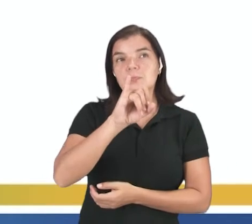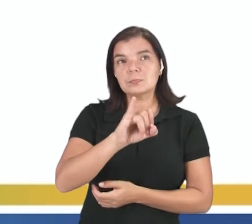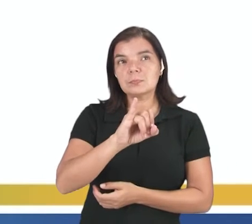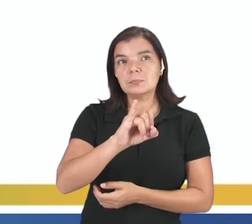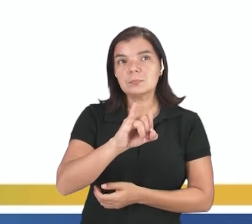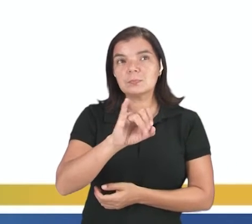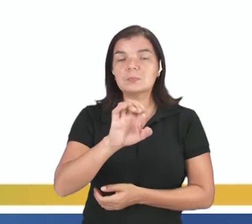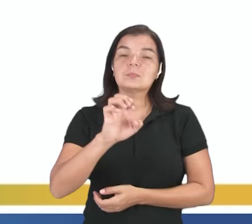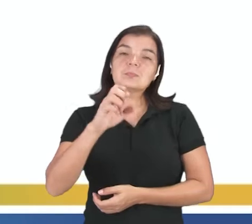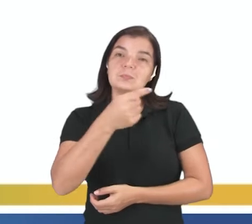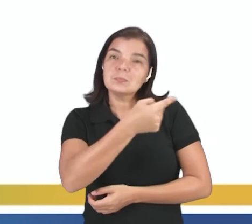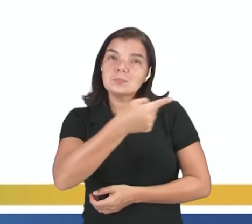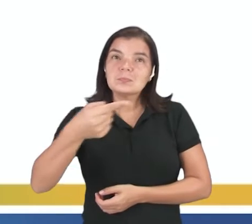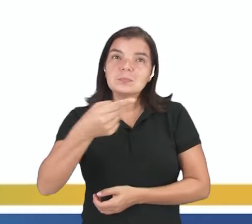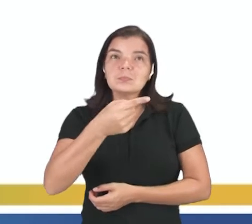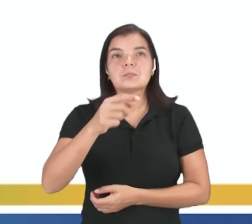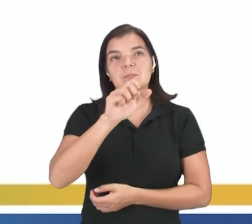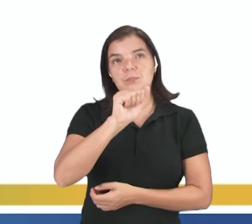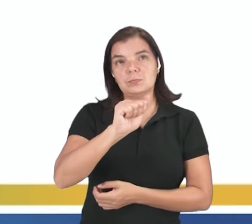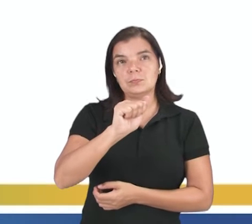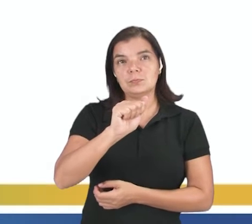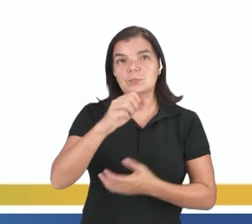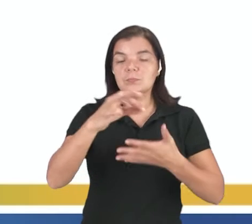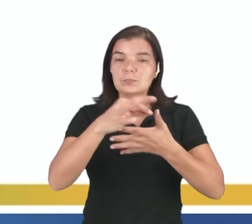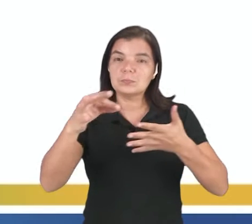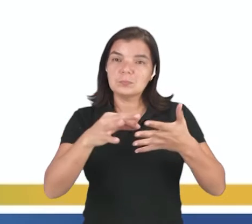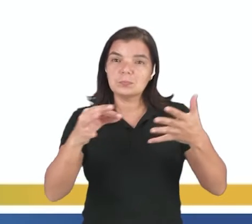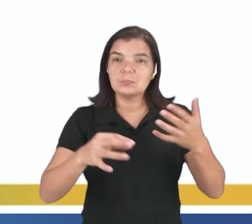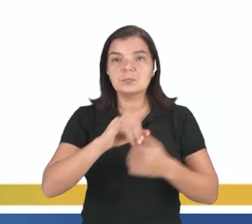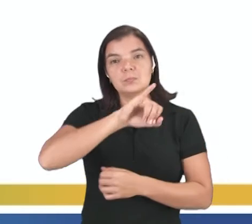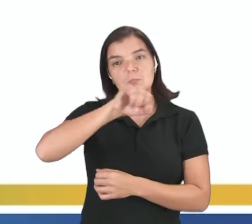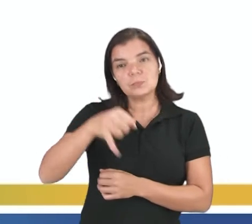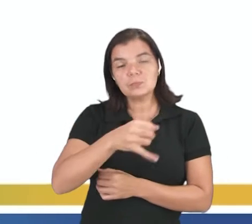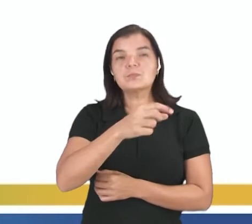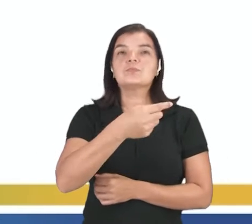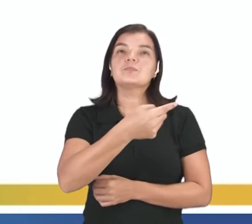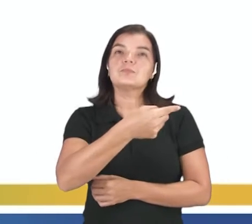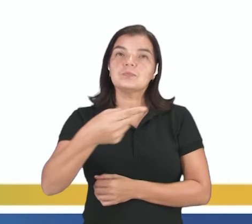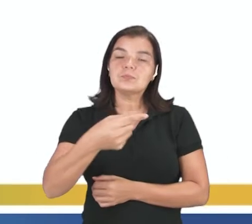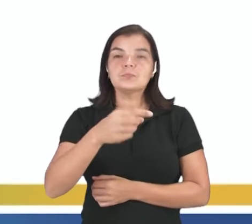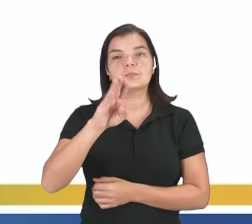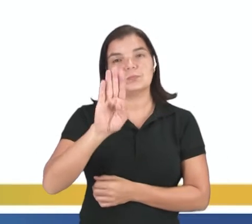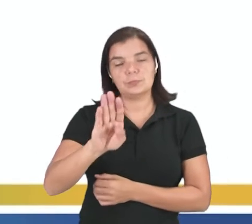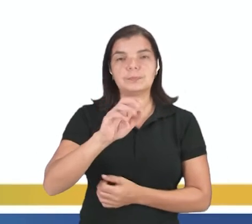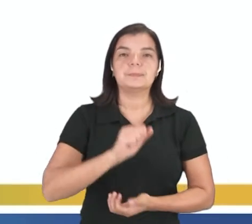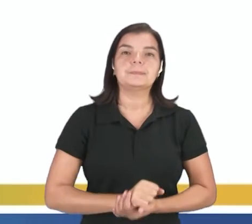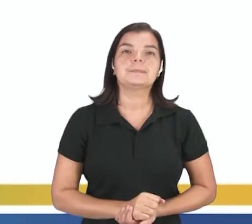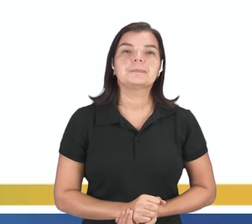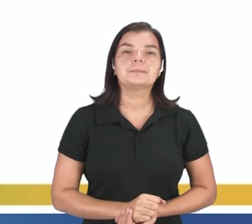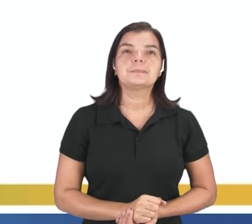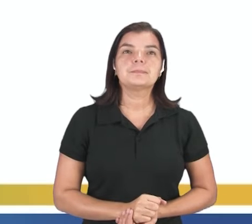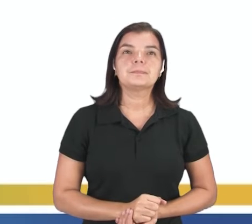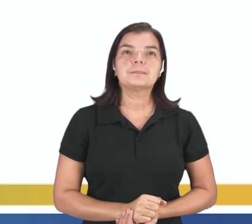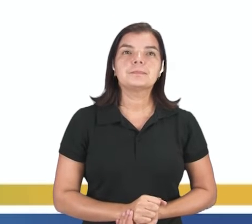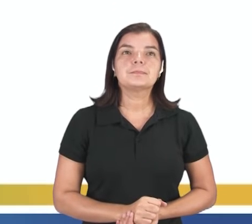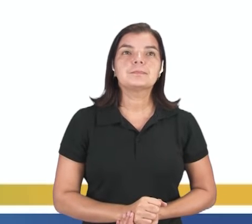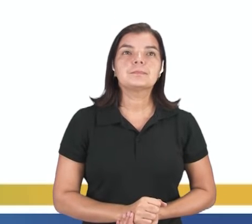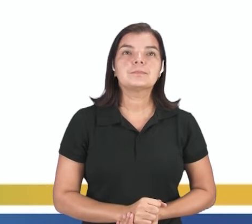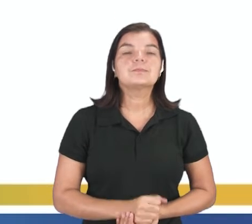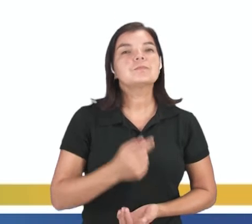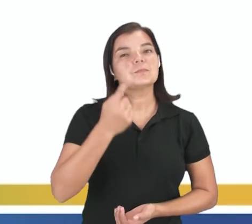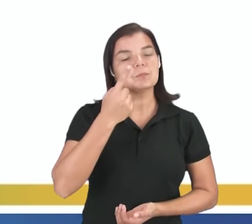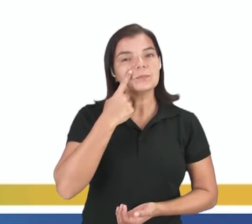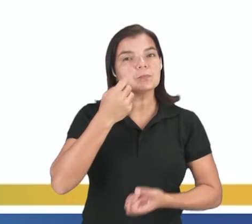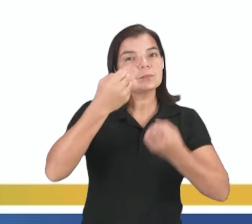da enésima linha de A pelos elementos da enésima linha de B. Gente,